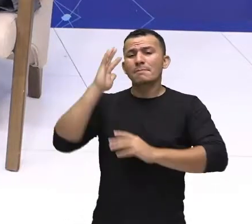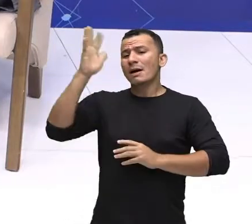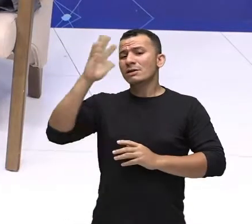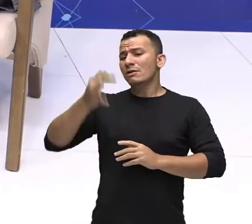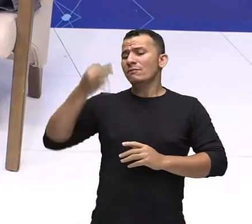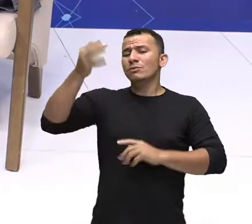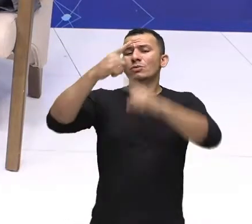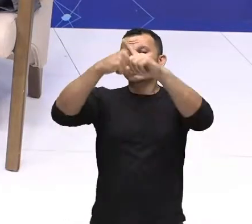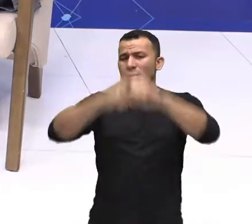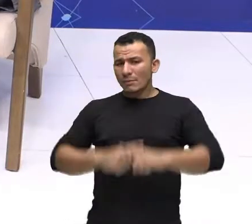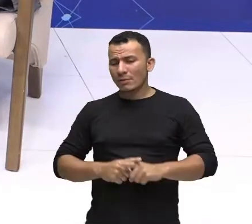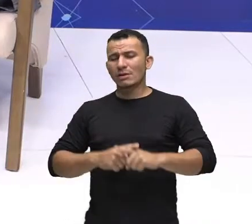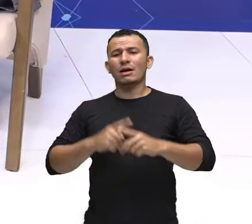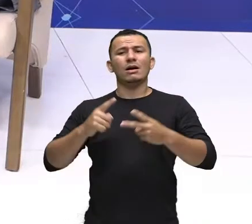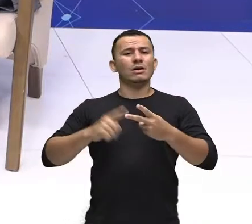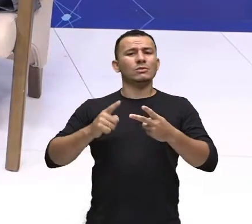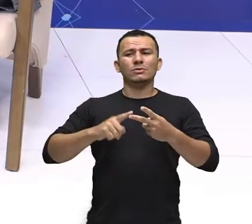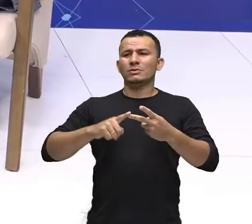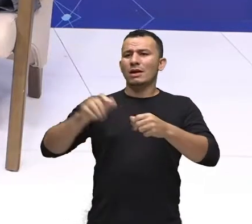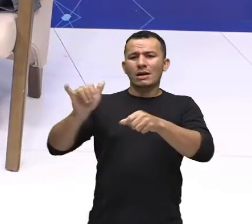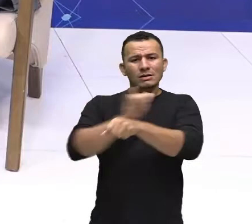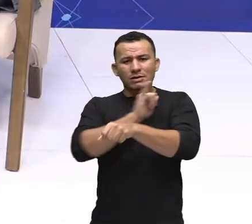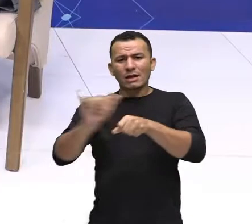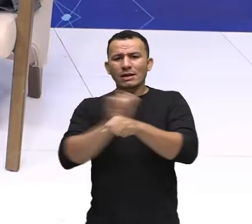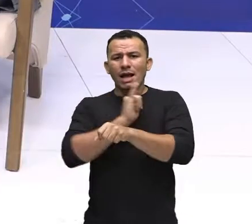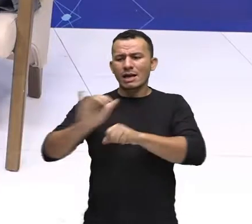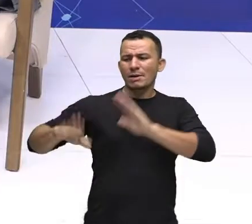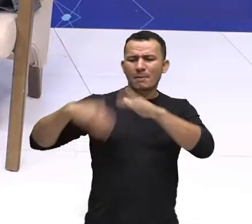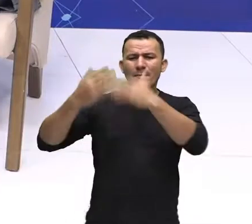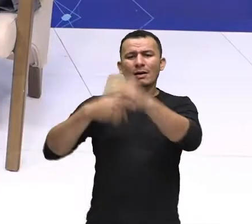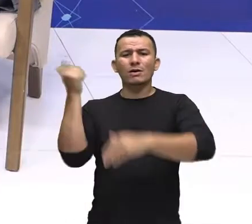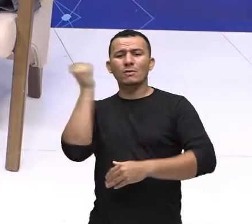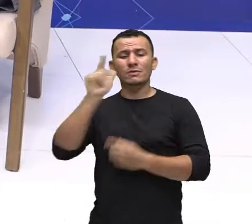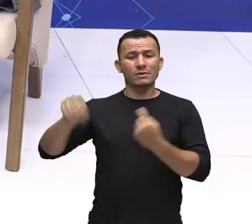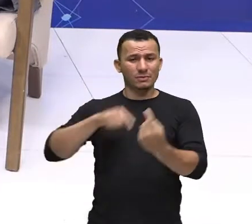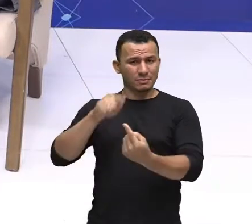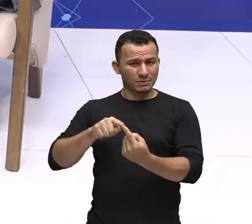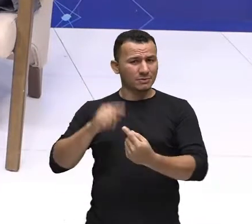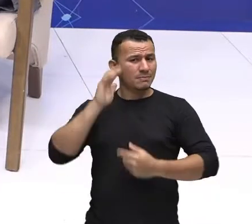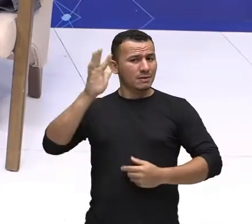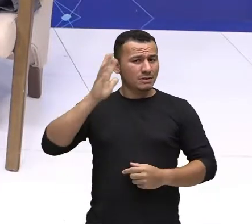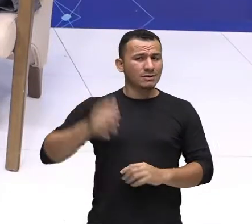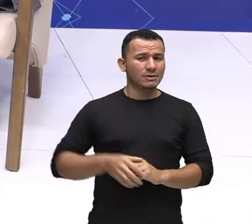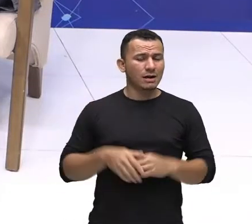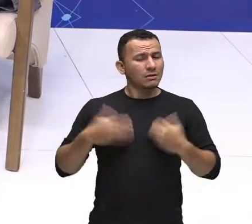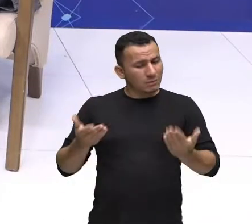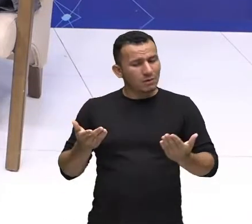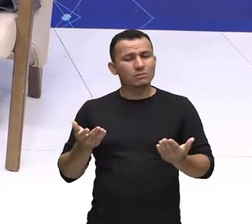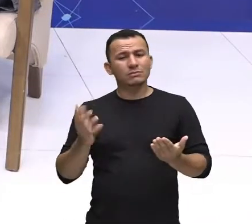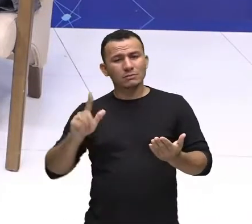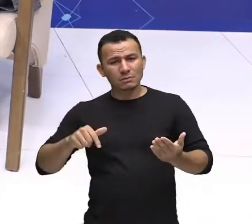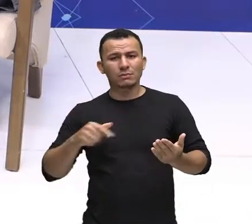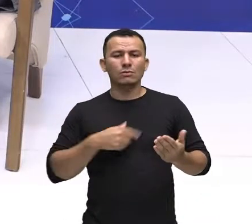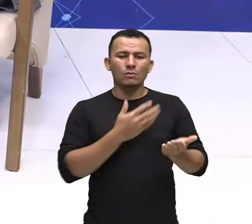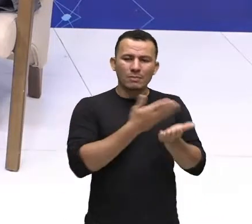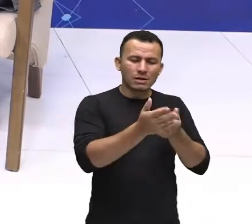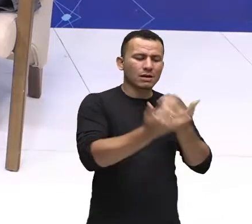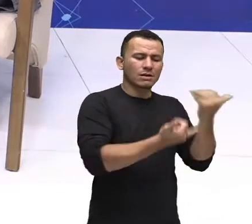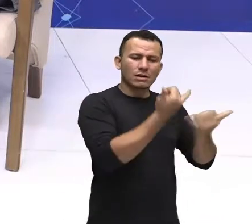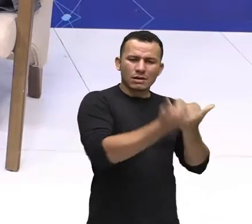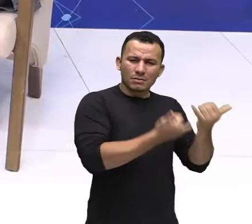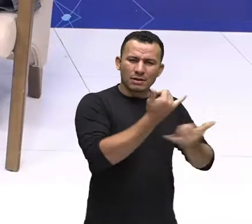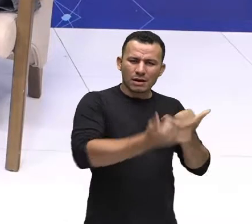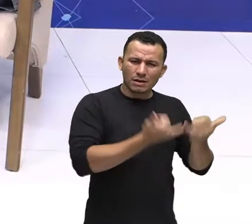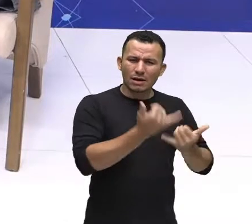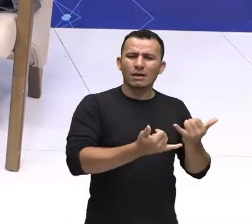campeonatos, criando ali as dinâmicas para a gente alcançar aquele fim. Então, é nesse sentido, a gente começa com as brincadeiras ali